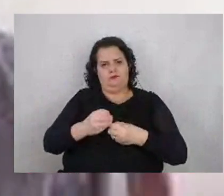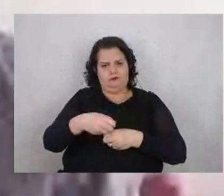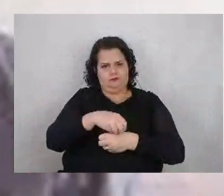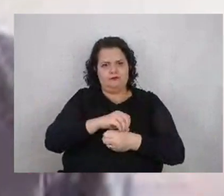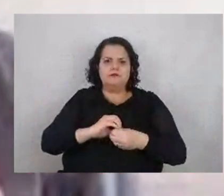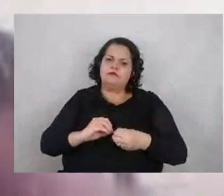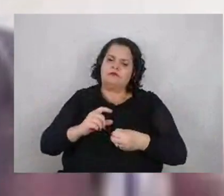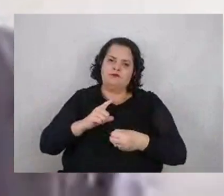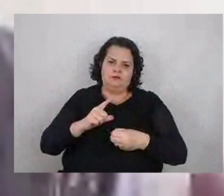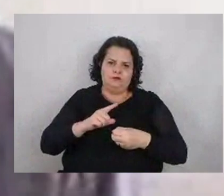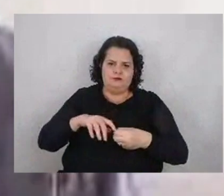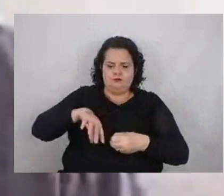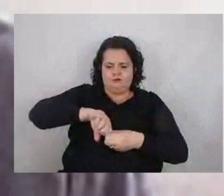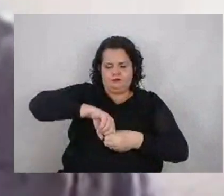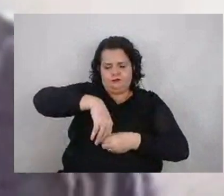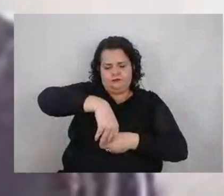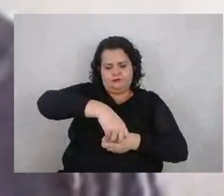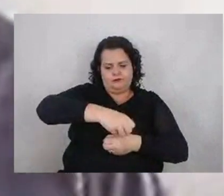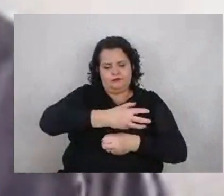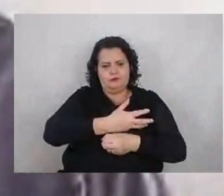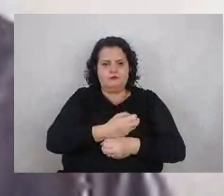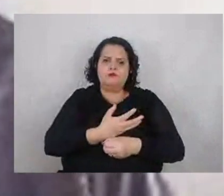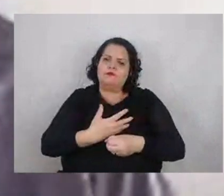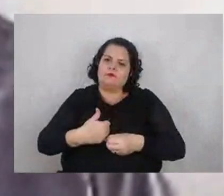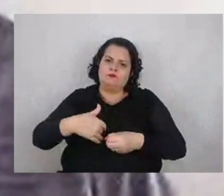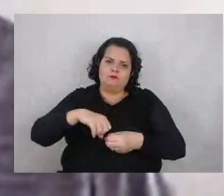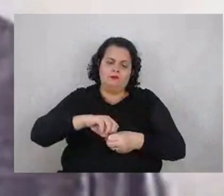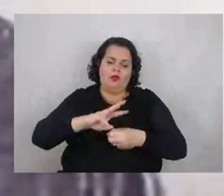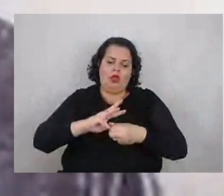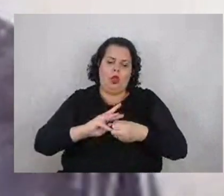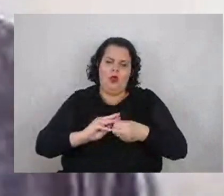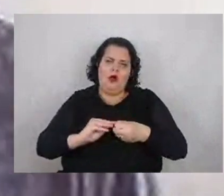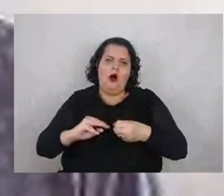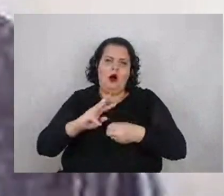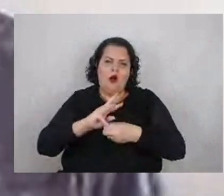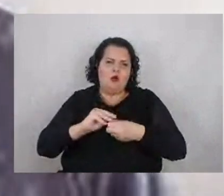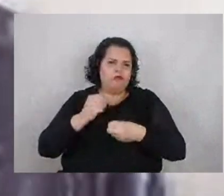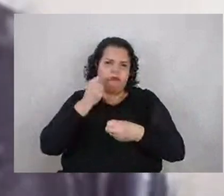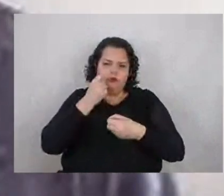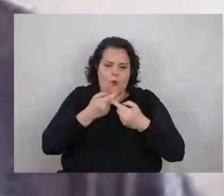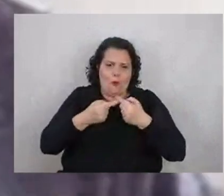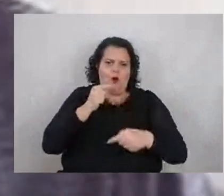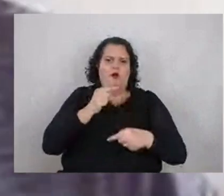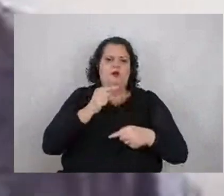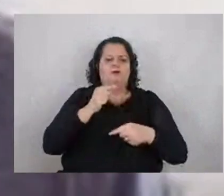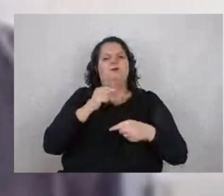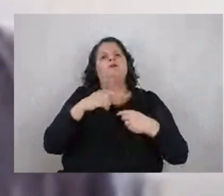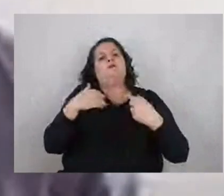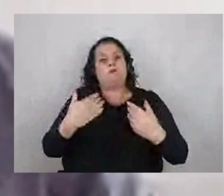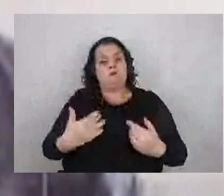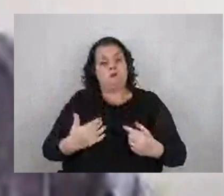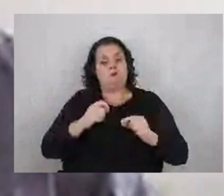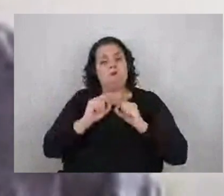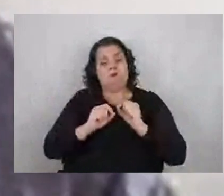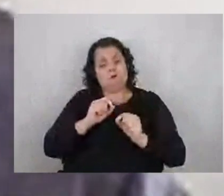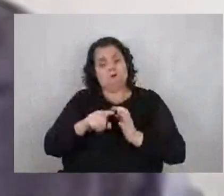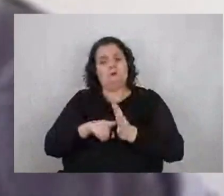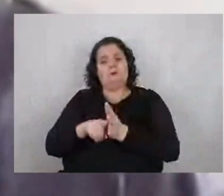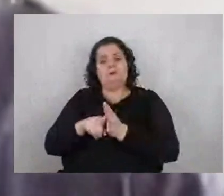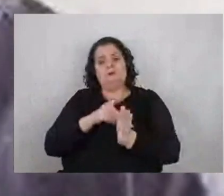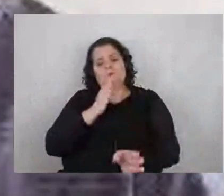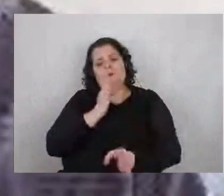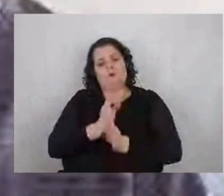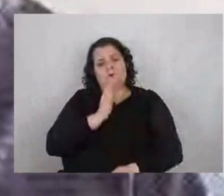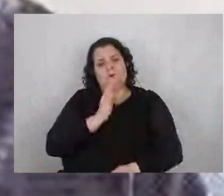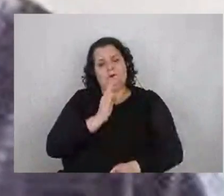de reciclagem de seu conteúdo intracelular. Ele apresentou uma possível notação